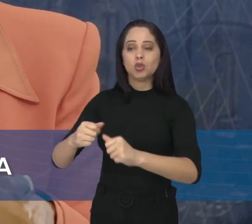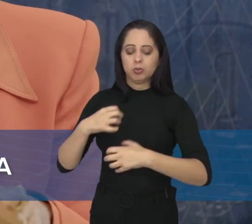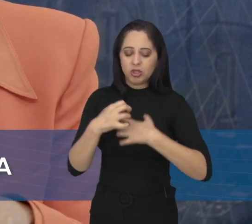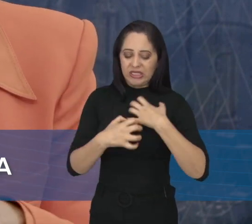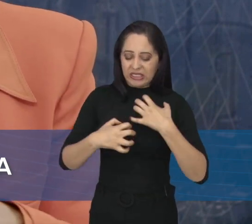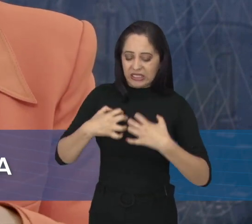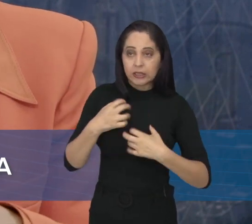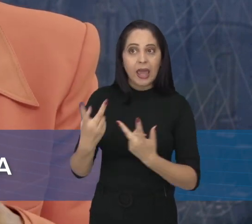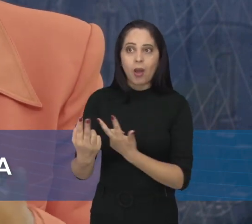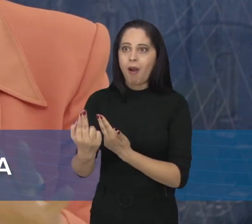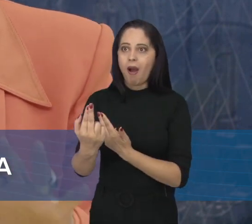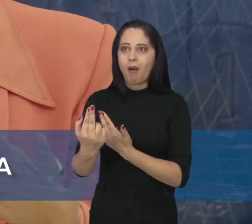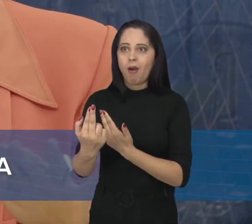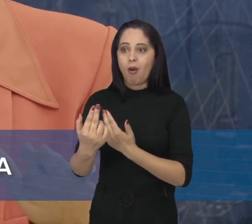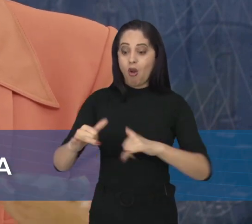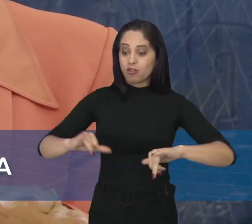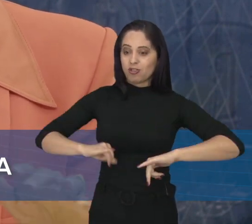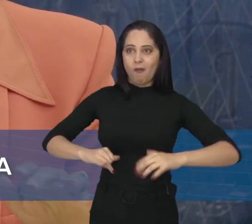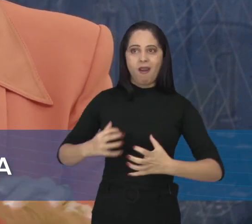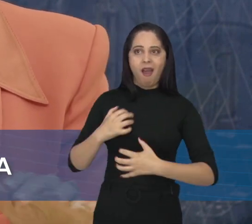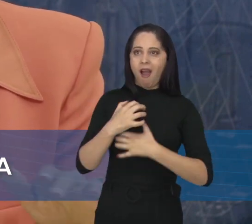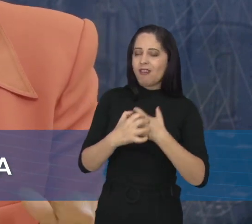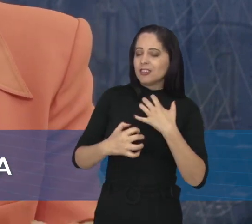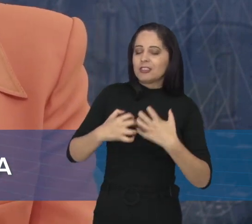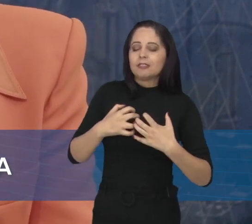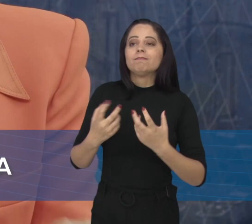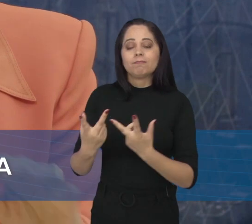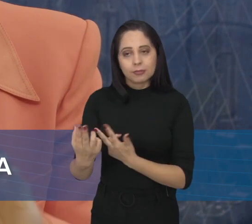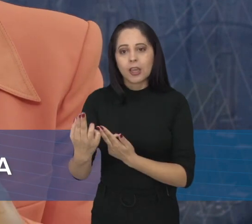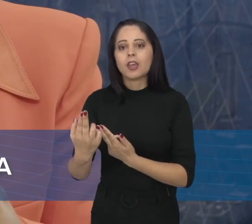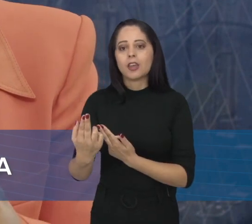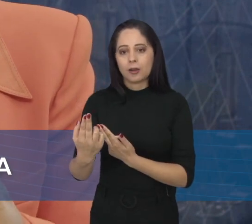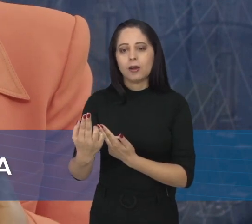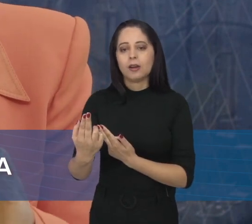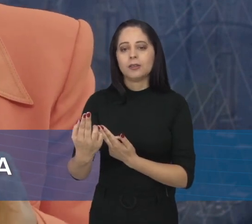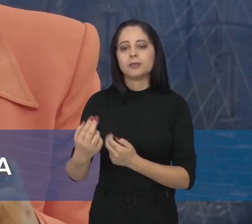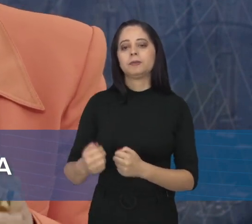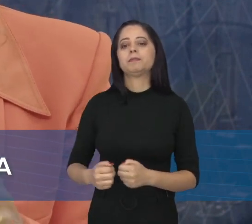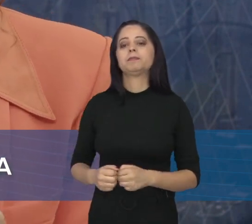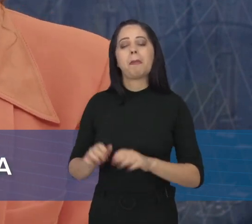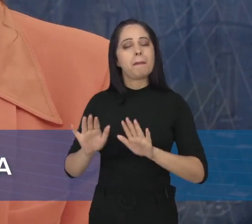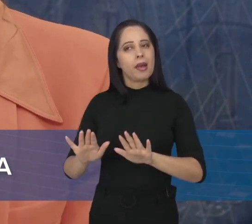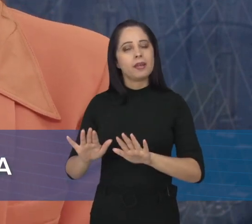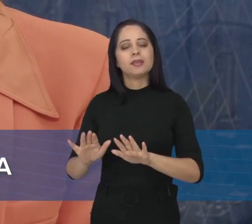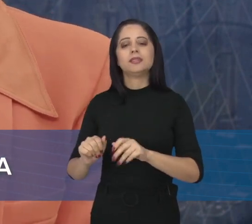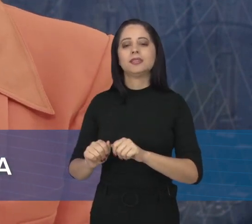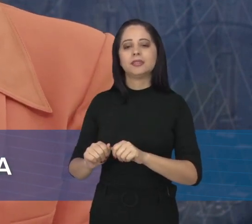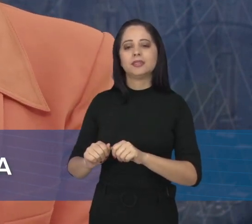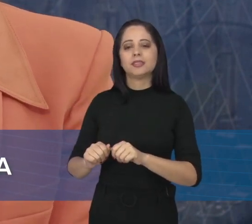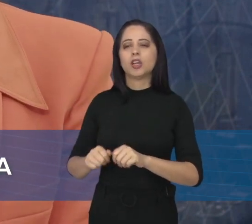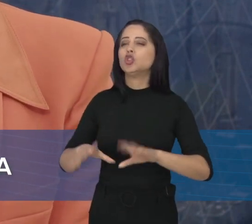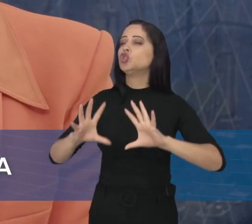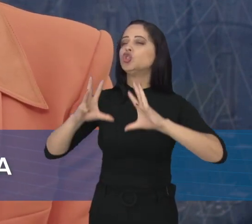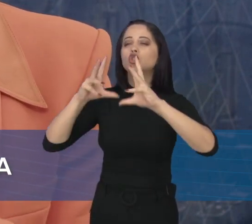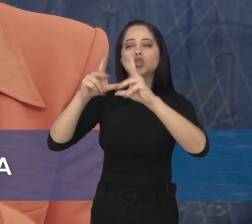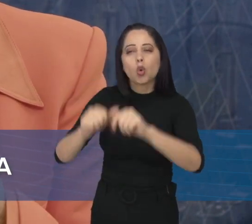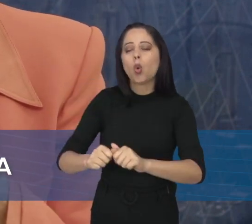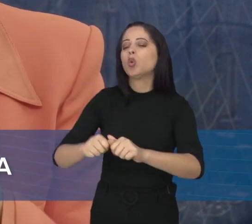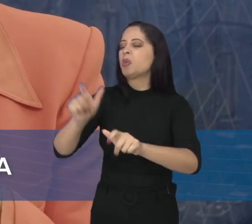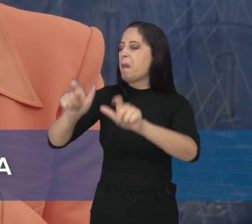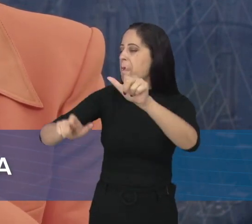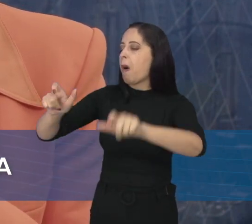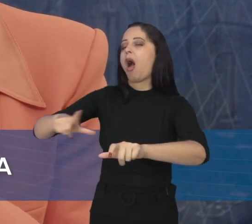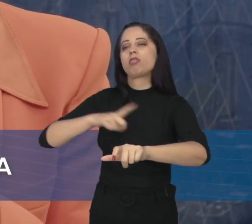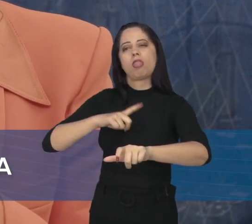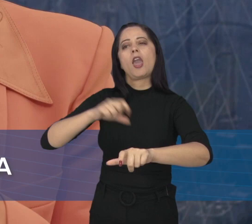gente explique de formas diferenciadas e simplificadas ou complexas, né? Mas todo mundo tem, Dani. Então, eu acho que